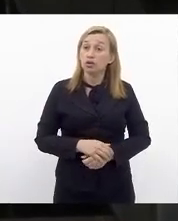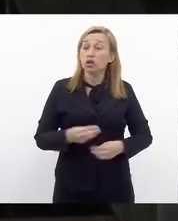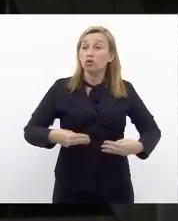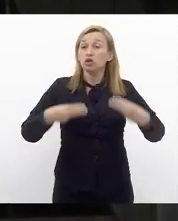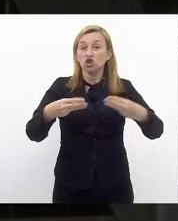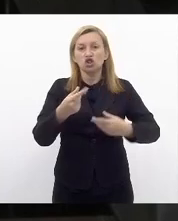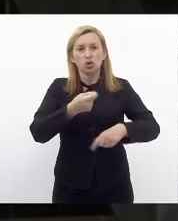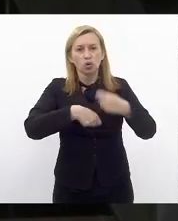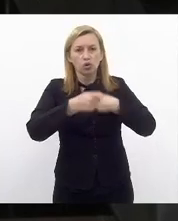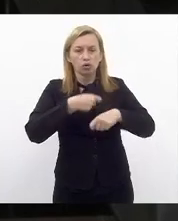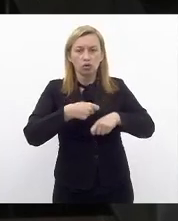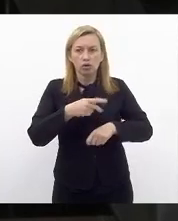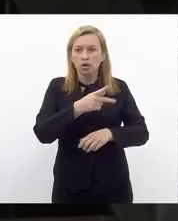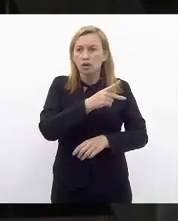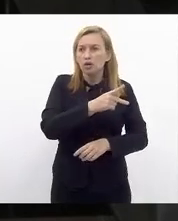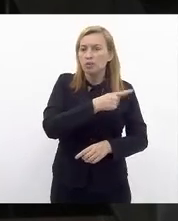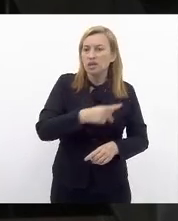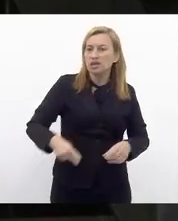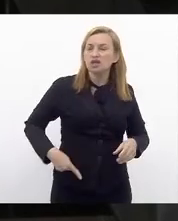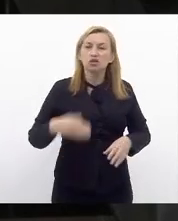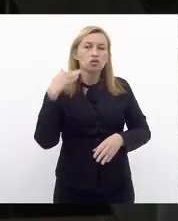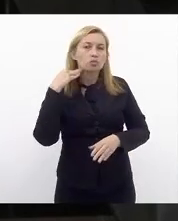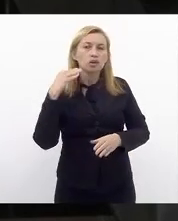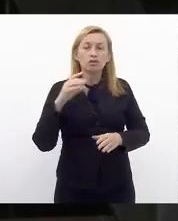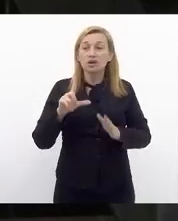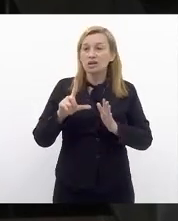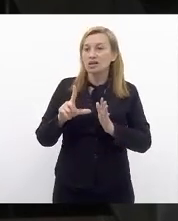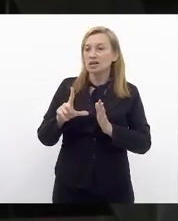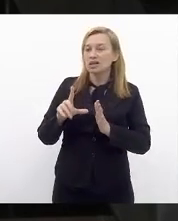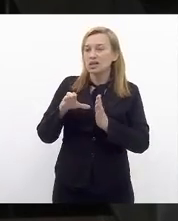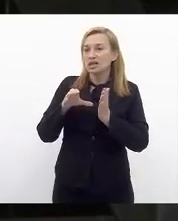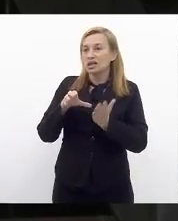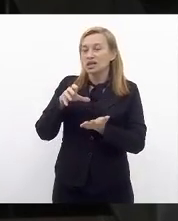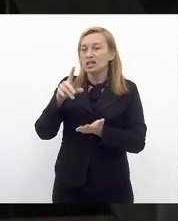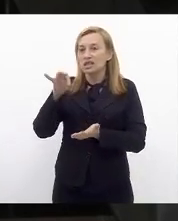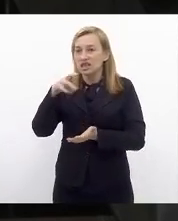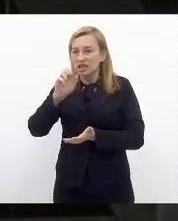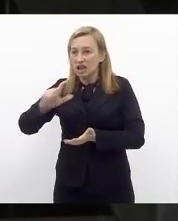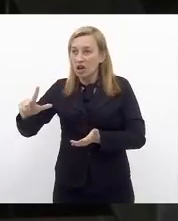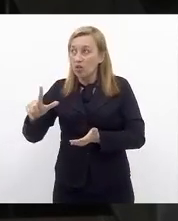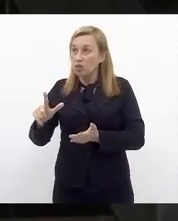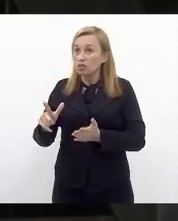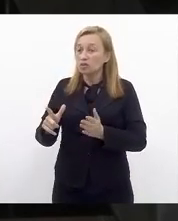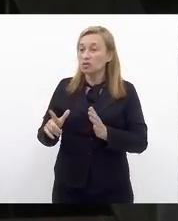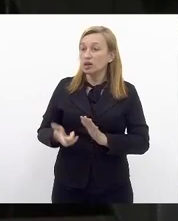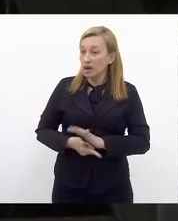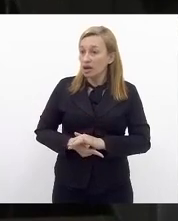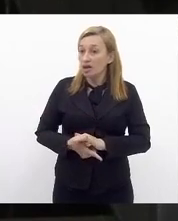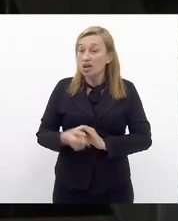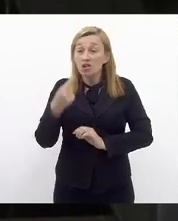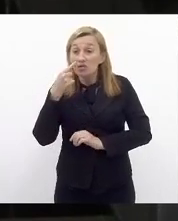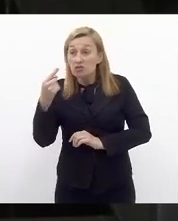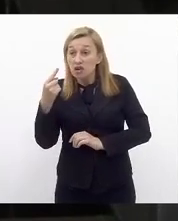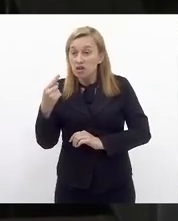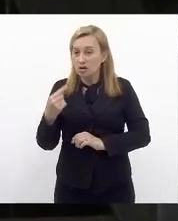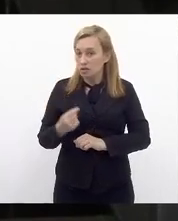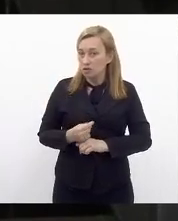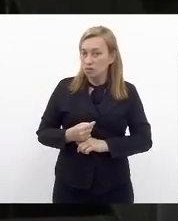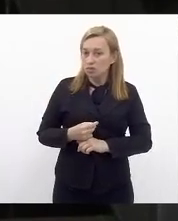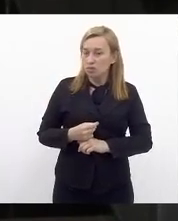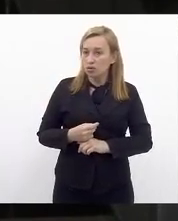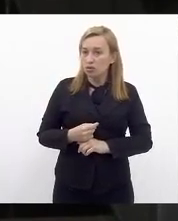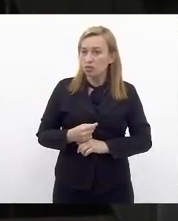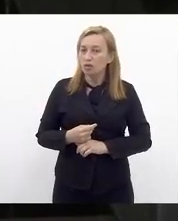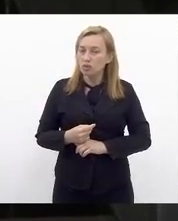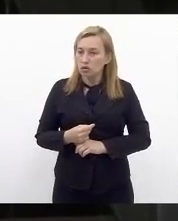ministro da economia e o presidente do Banco Central são flagrados especulando e o paraísos fiscais né Abraçando a lógica do